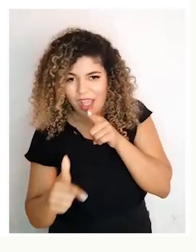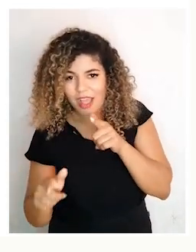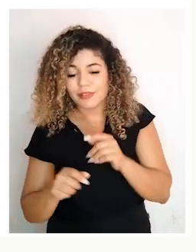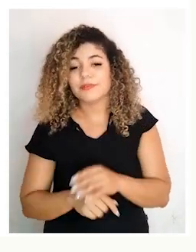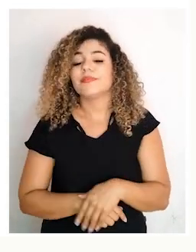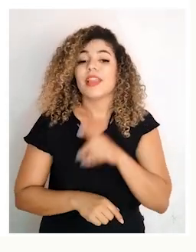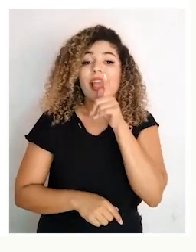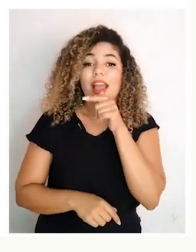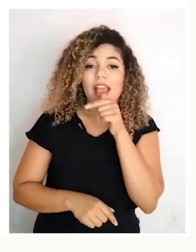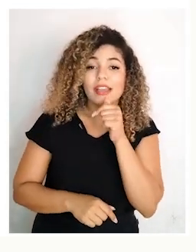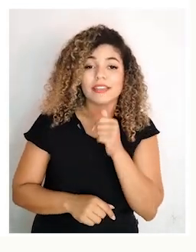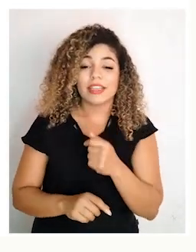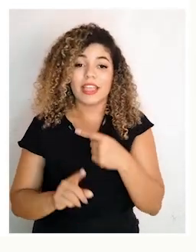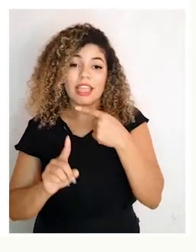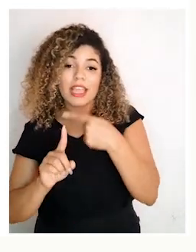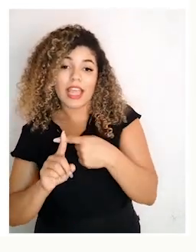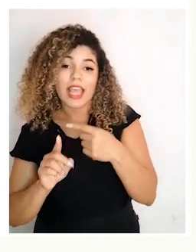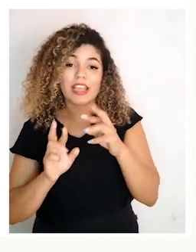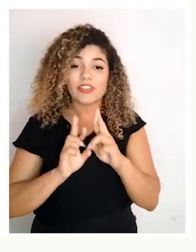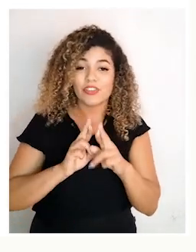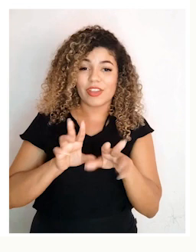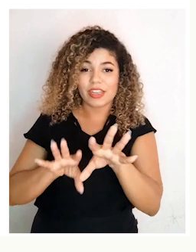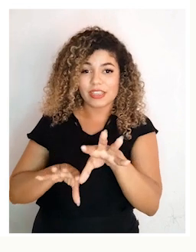cargas opostas que se atraem.